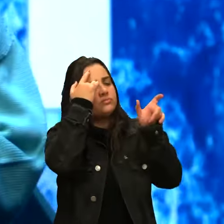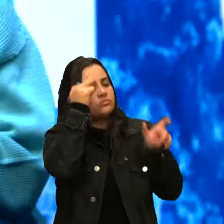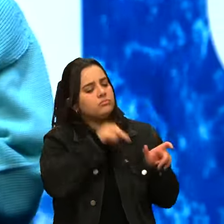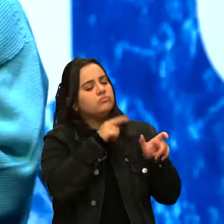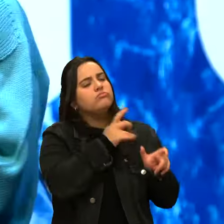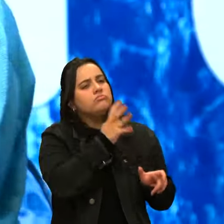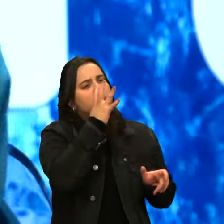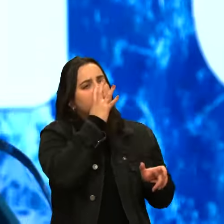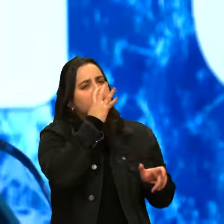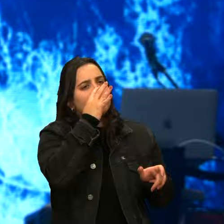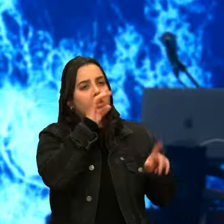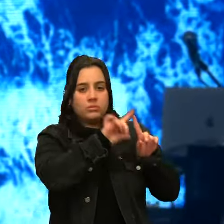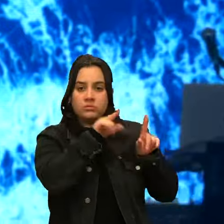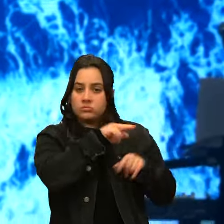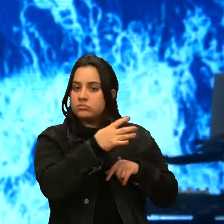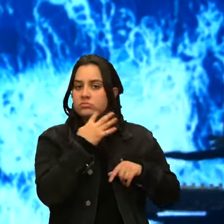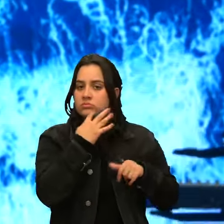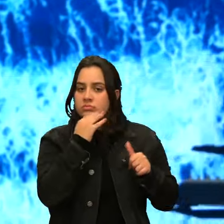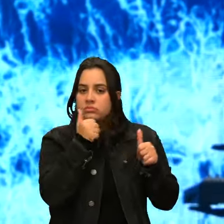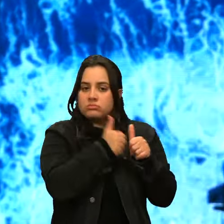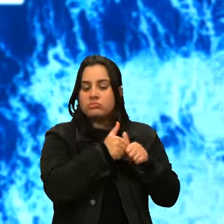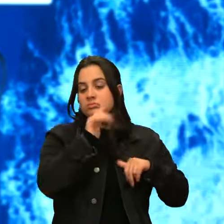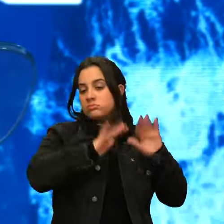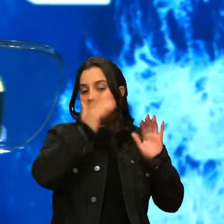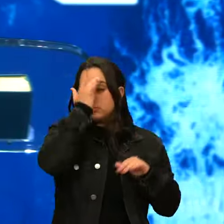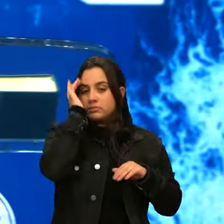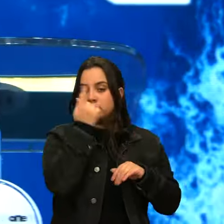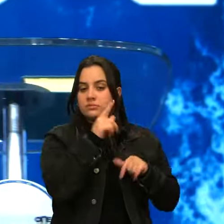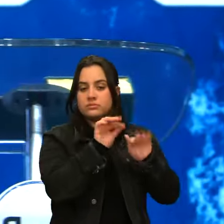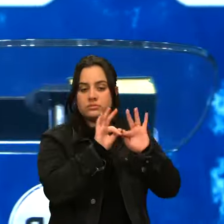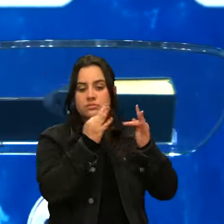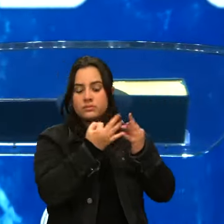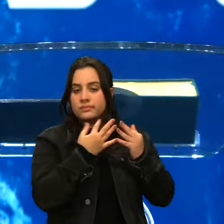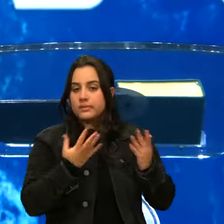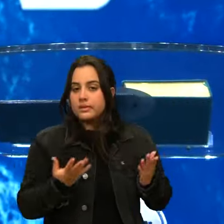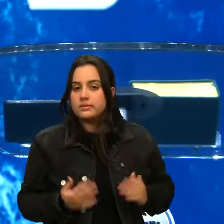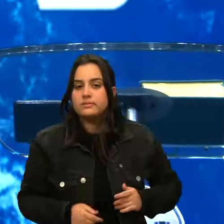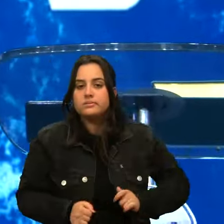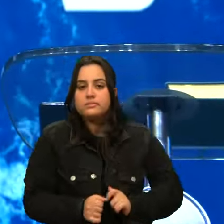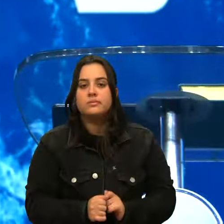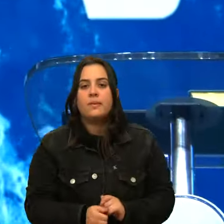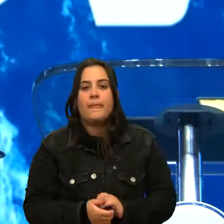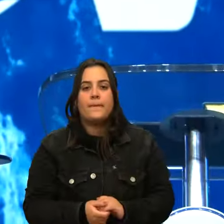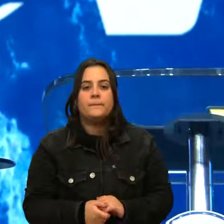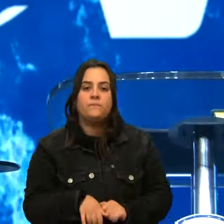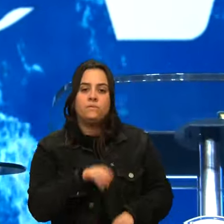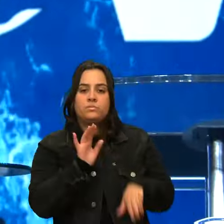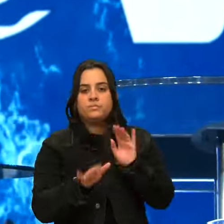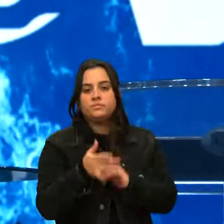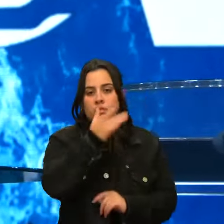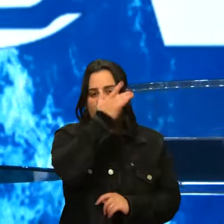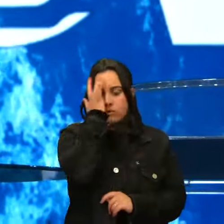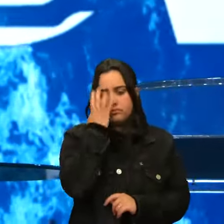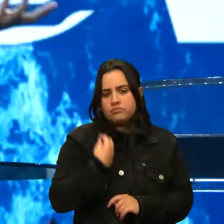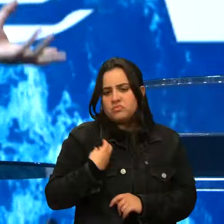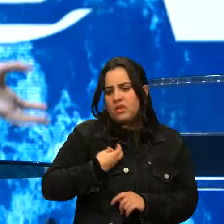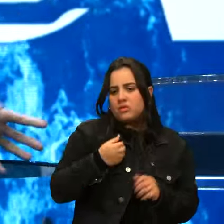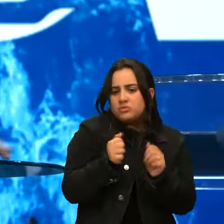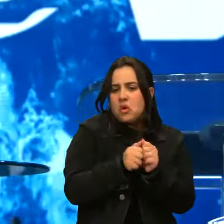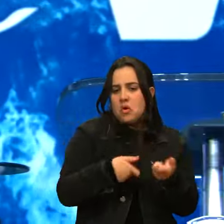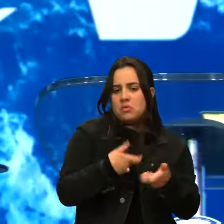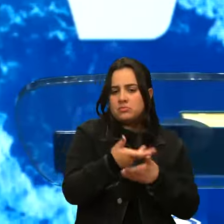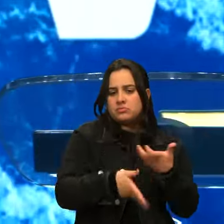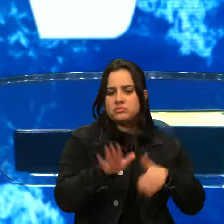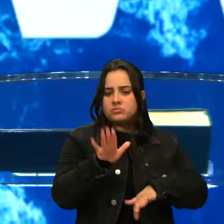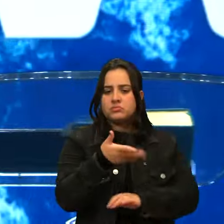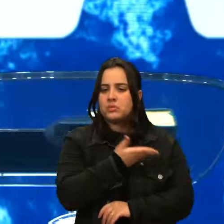pessoa. Então pensa aí, talvez seja alguém da tua família, talvez seja alguém que convive com você, talvez seja um